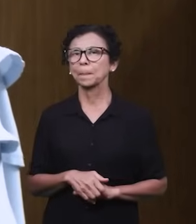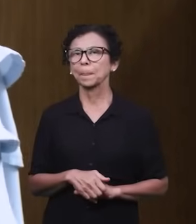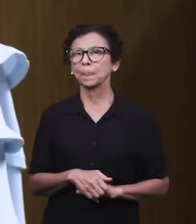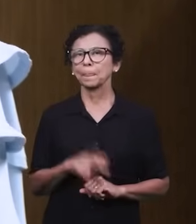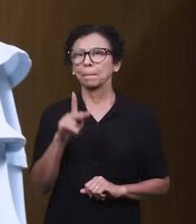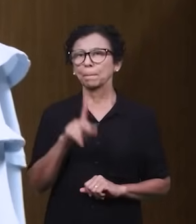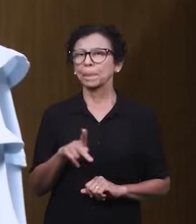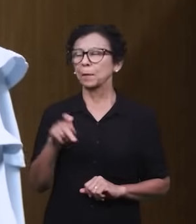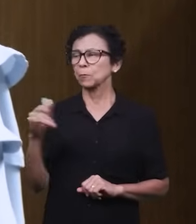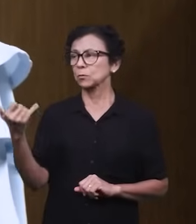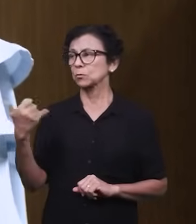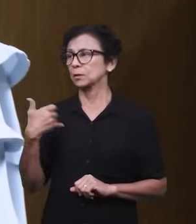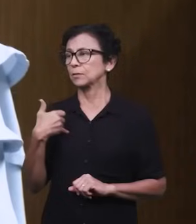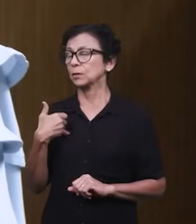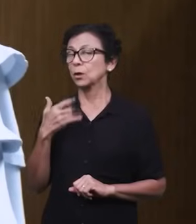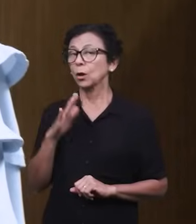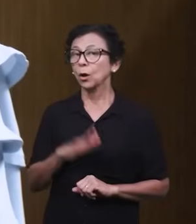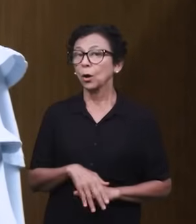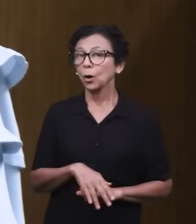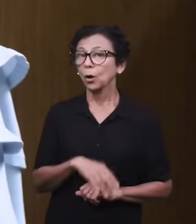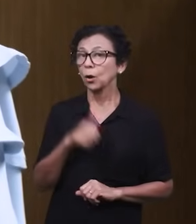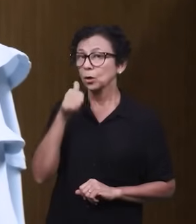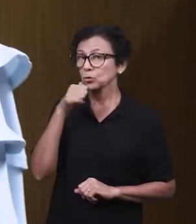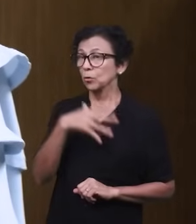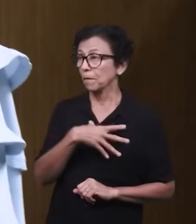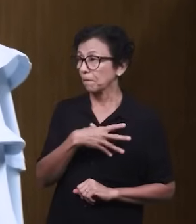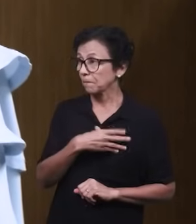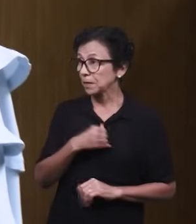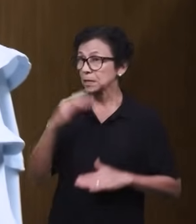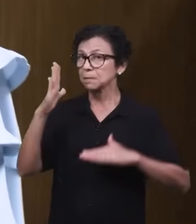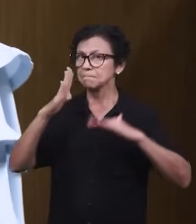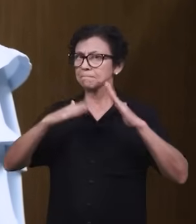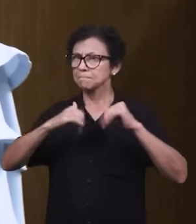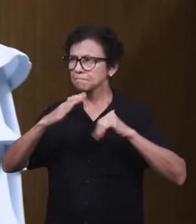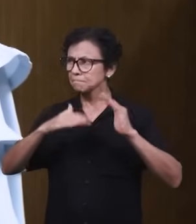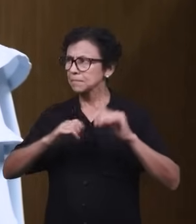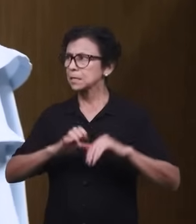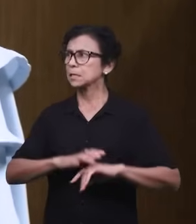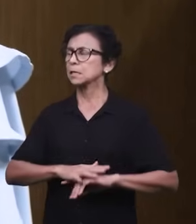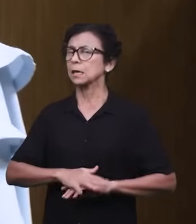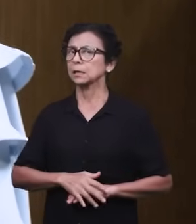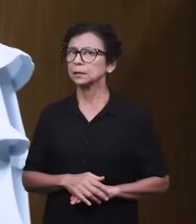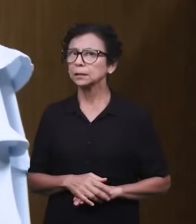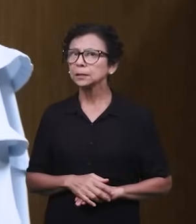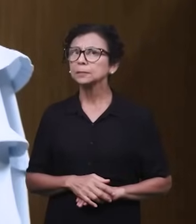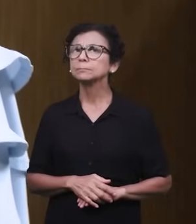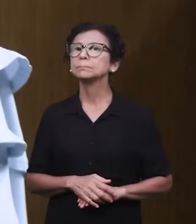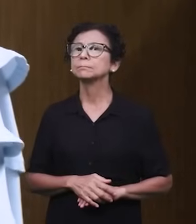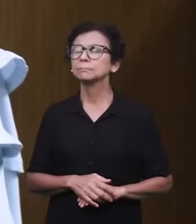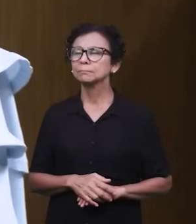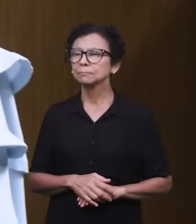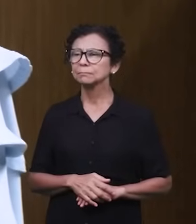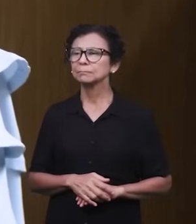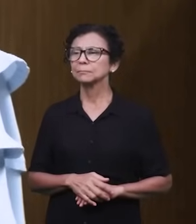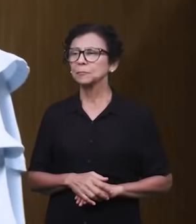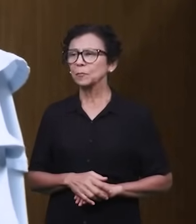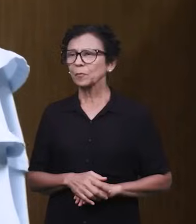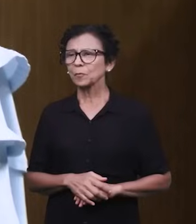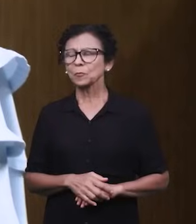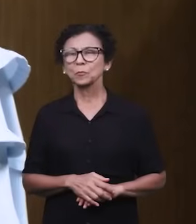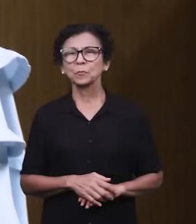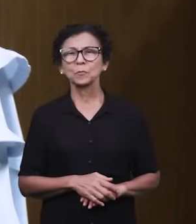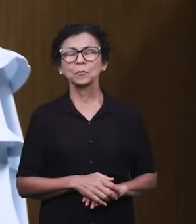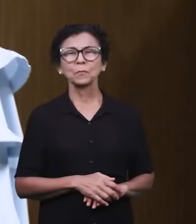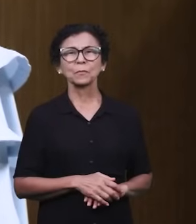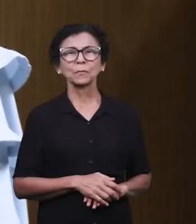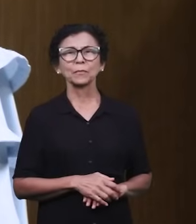escola que a Sara tem uma aptidão para o desenvolvimento do piano. E de fato ela tinha